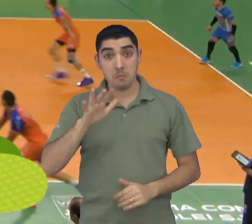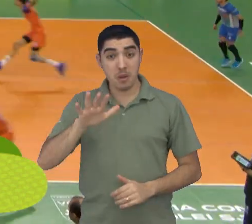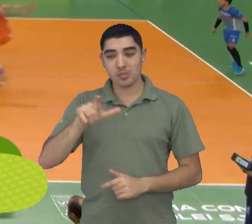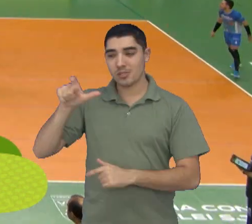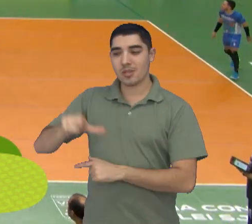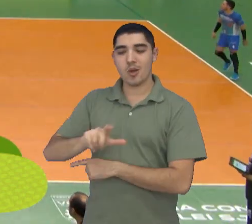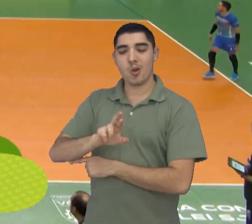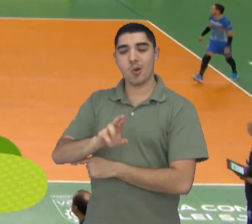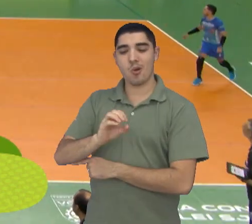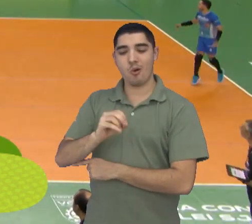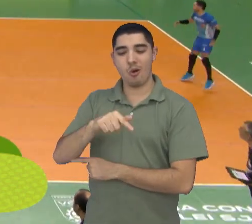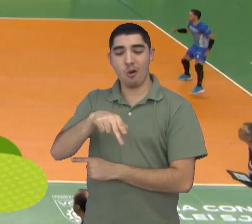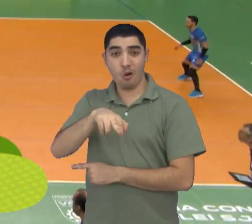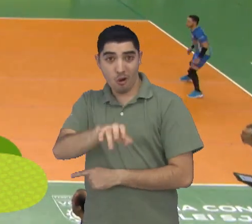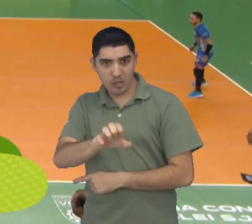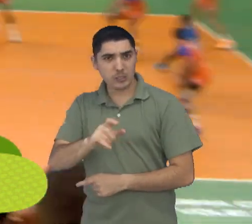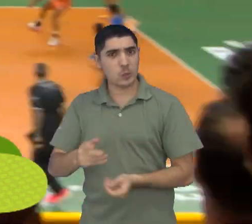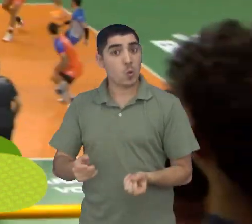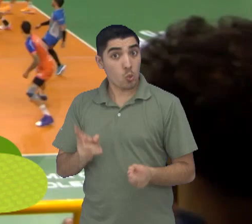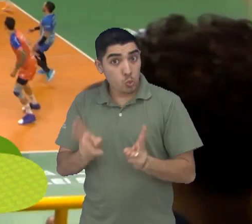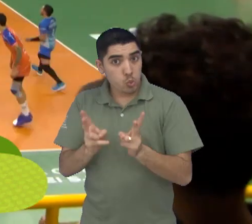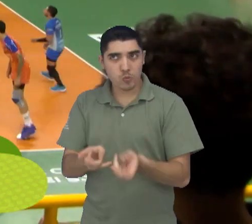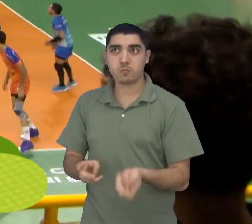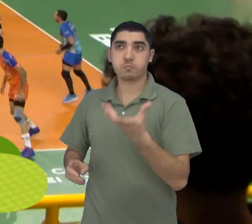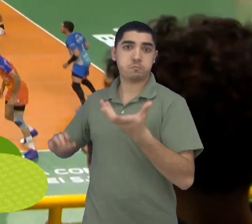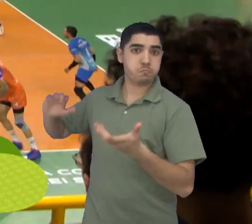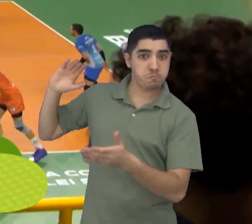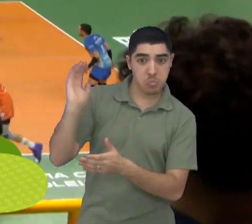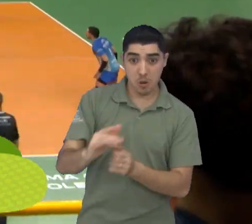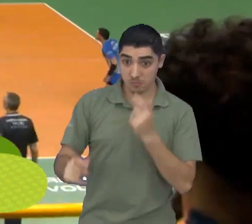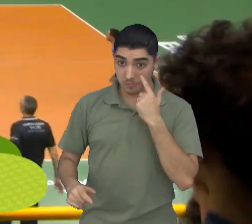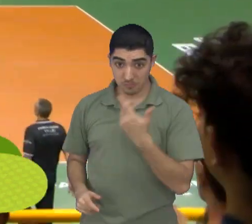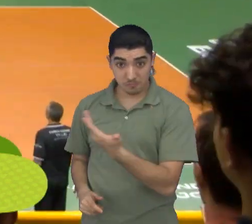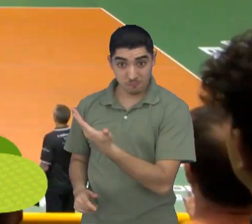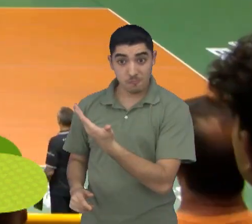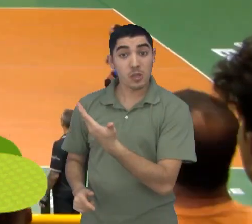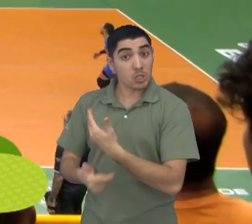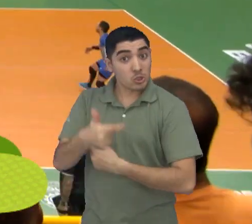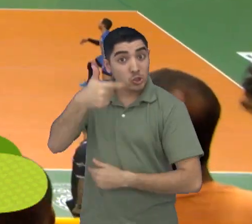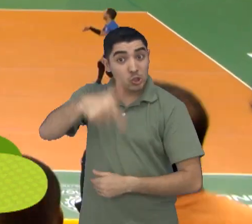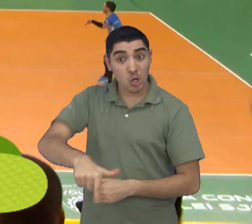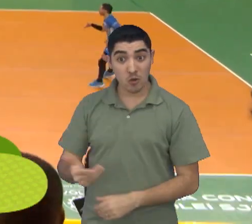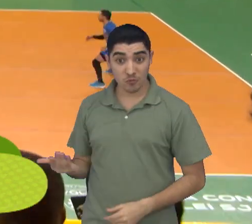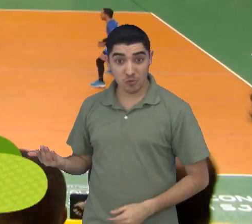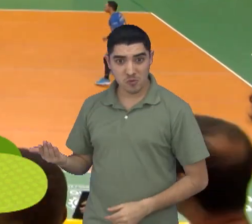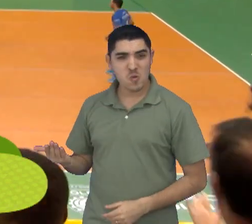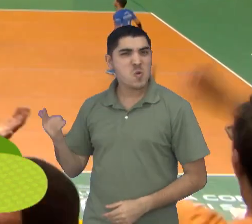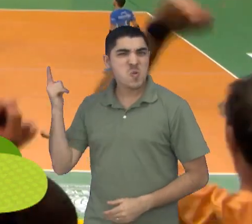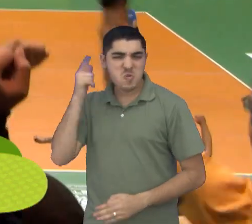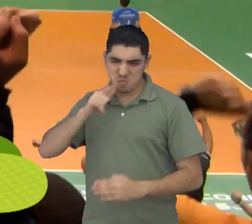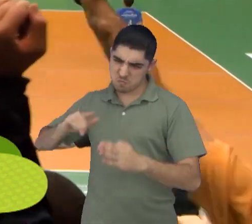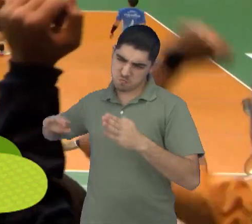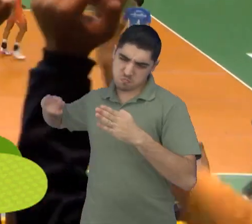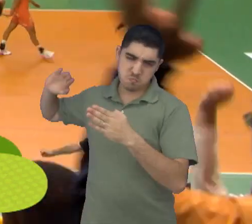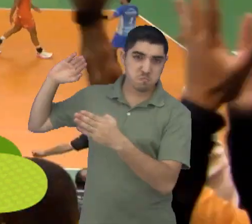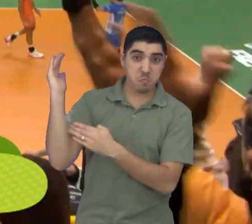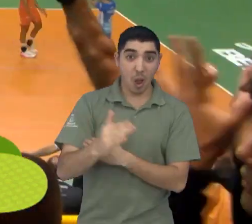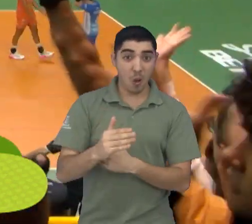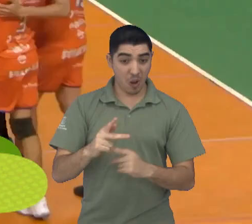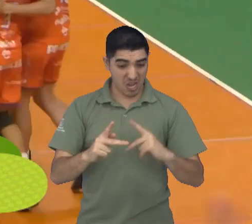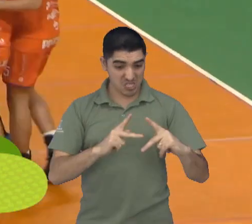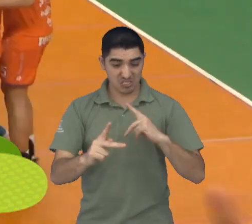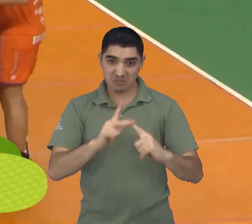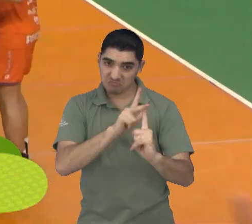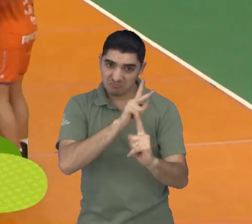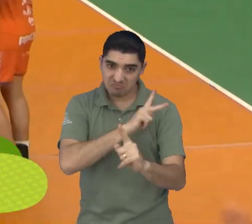mantinha a dianteira para o São José. E coube a Roque, o homem do jogo, colocar essa bola no chão e dar a vitória na